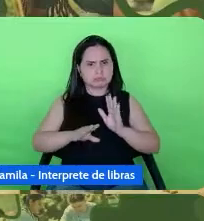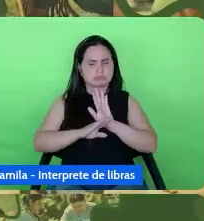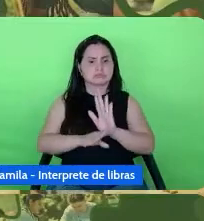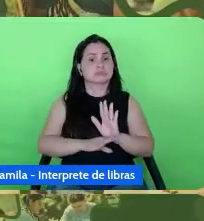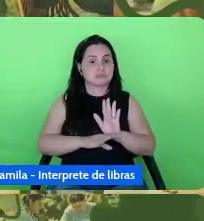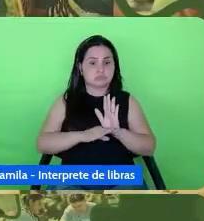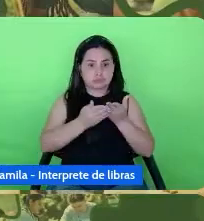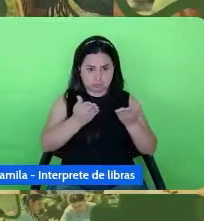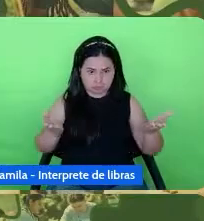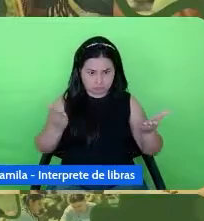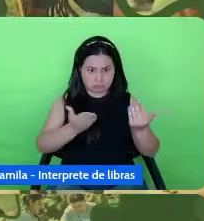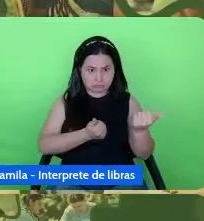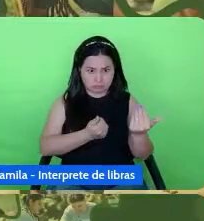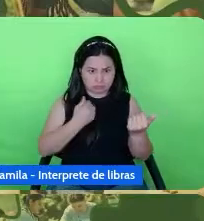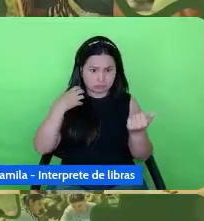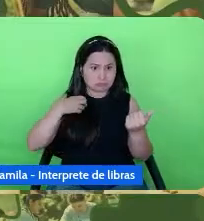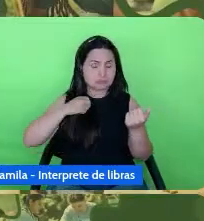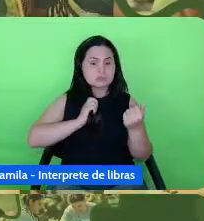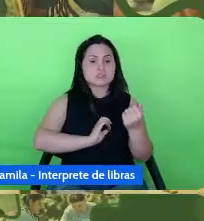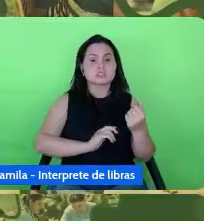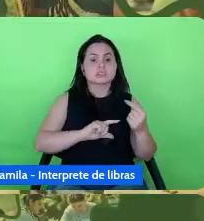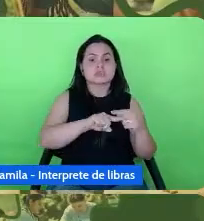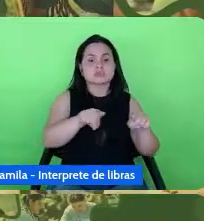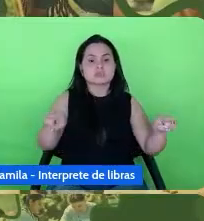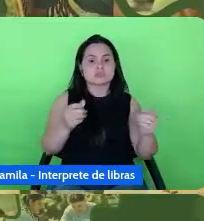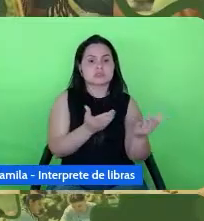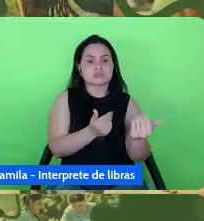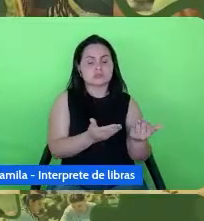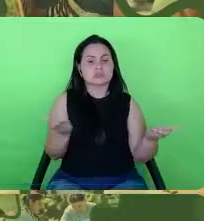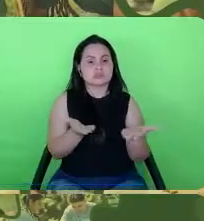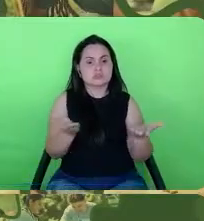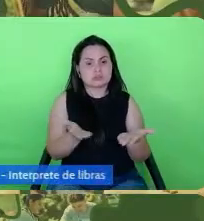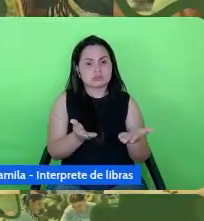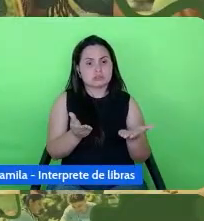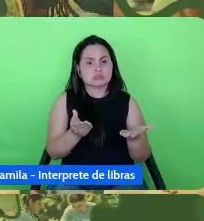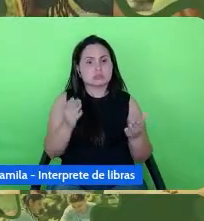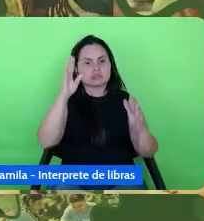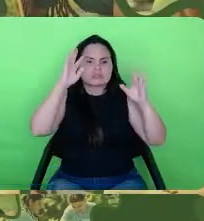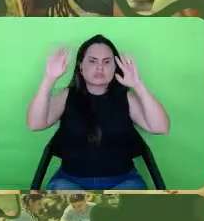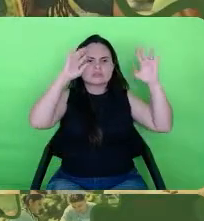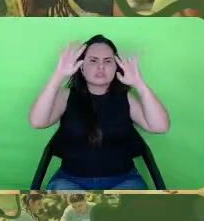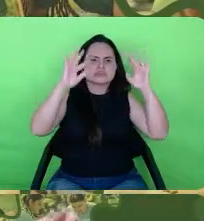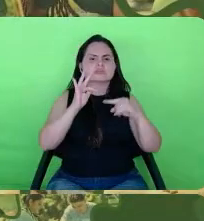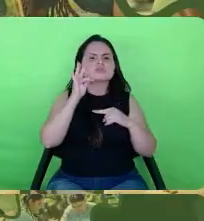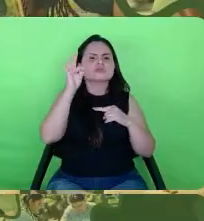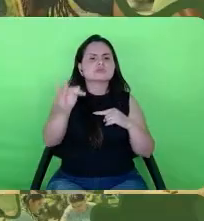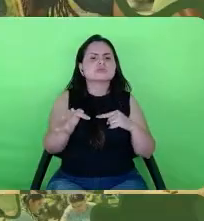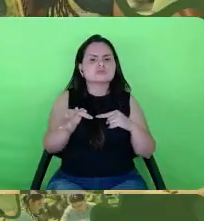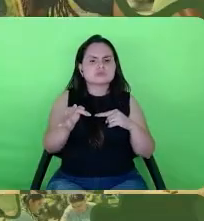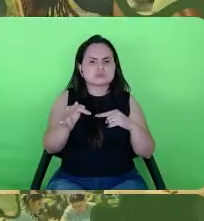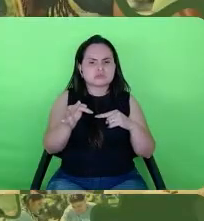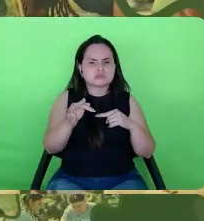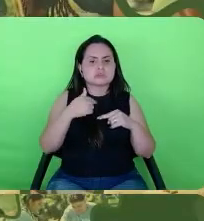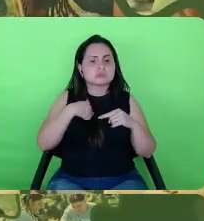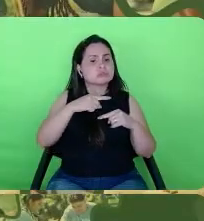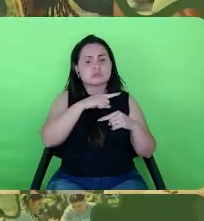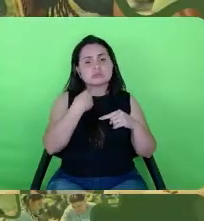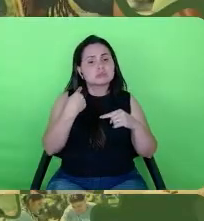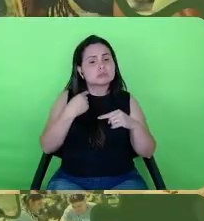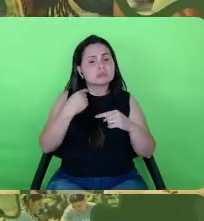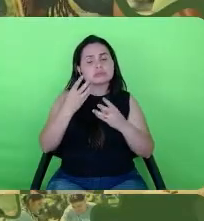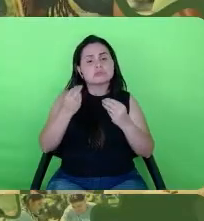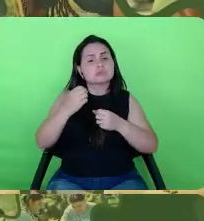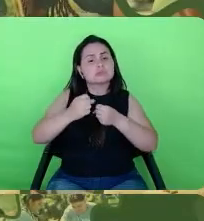queridos jovens? E vocês são jovens agora, a gente imagina sempre que o futuro é, né? Eu vou morrer daqui a muitos anos,